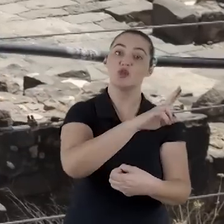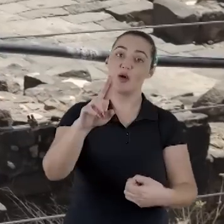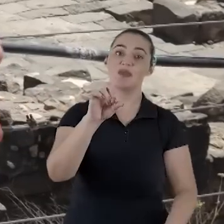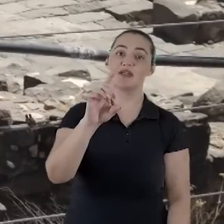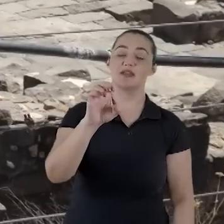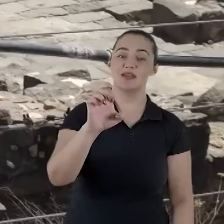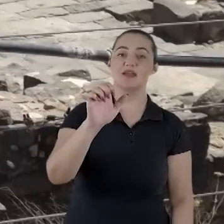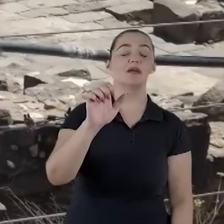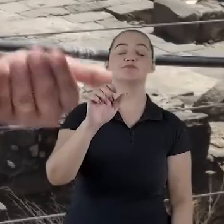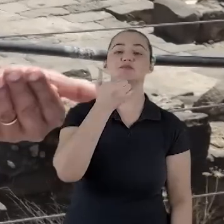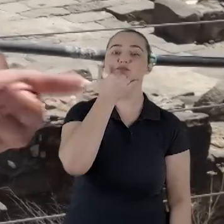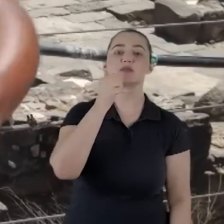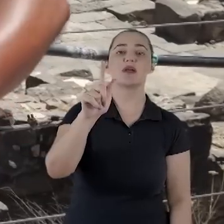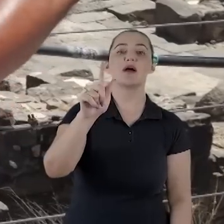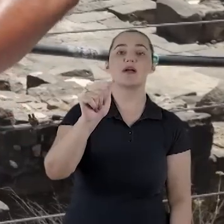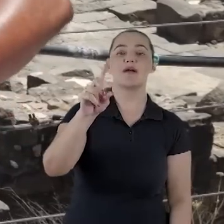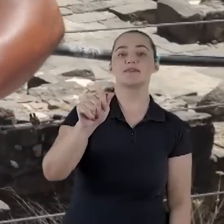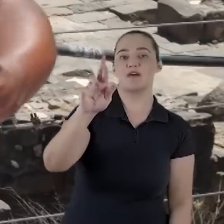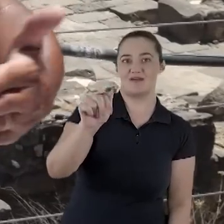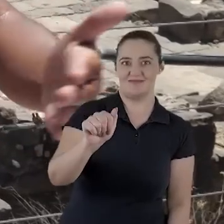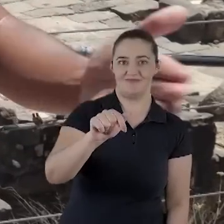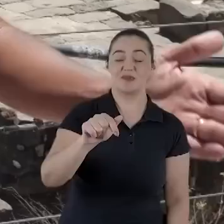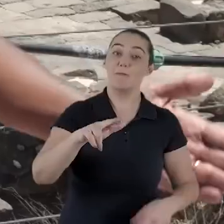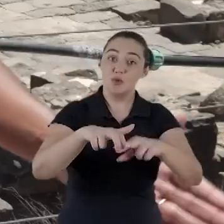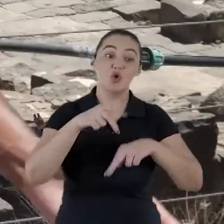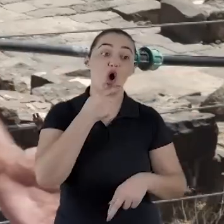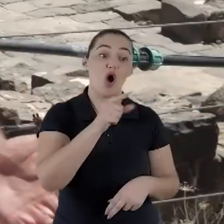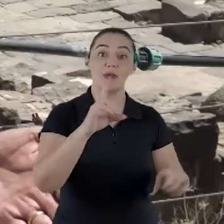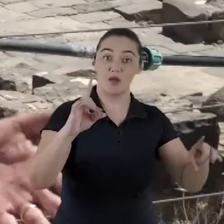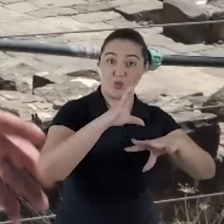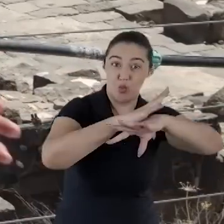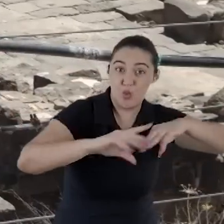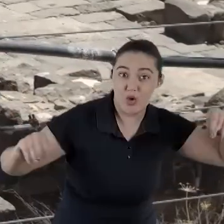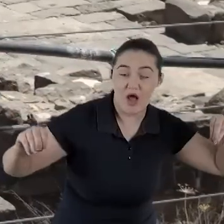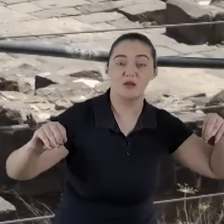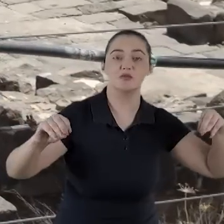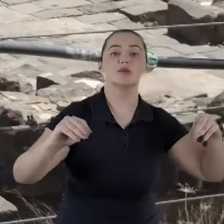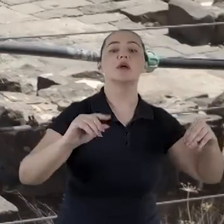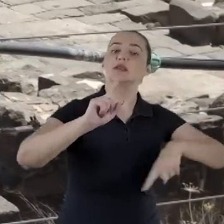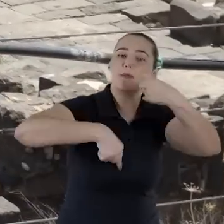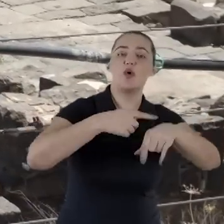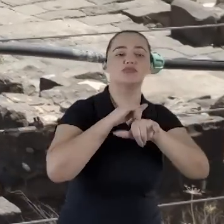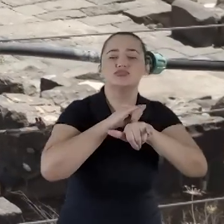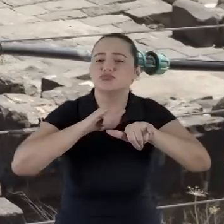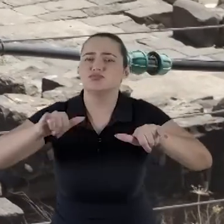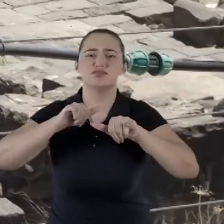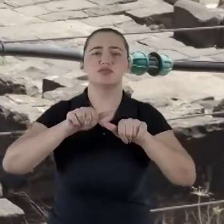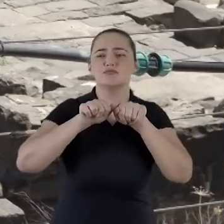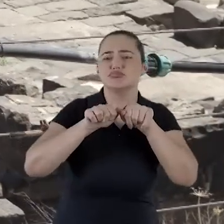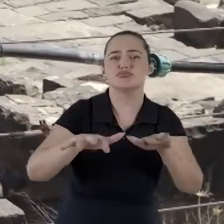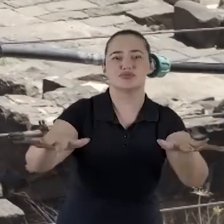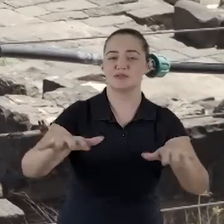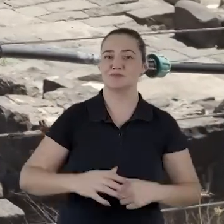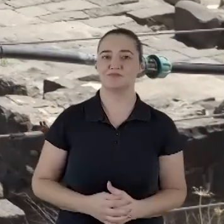certo? E aquele homem que fora curado por Jesus saiu a proclamar por todos os lados aqui. Agora, você vê, essas cidades elas tinham